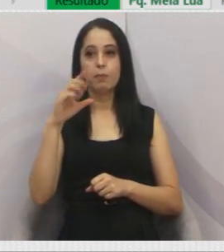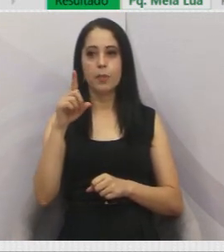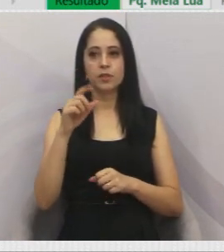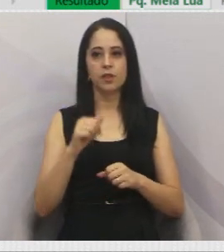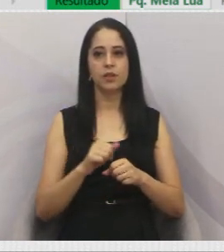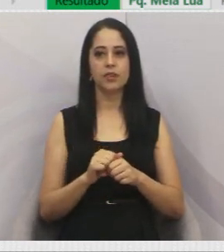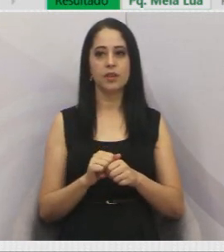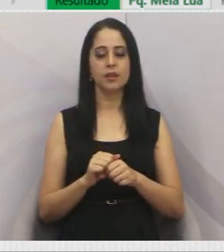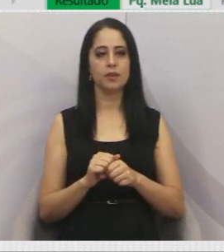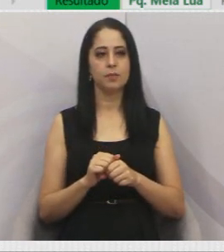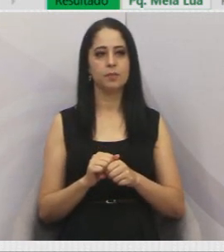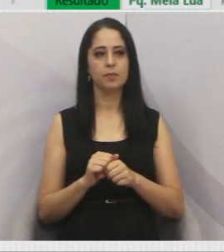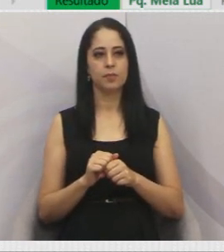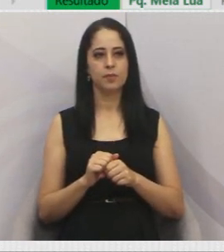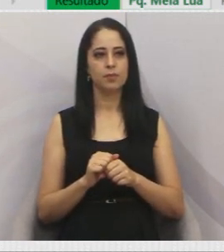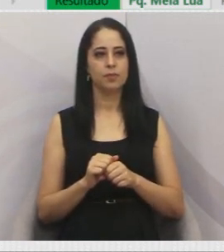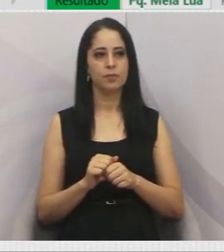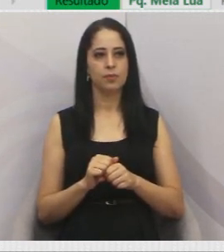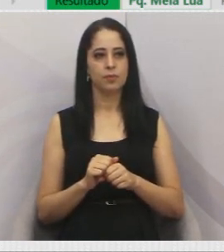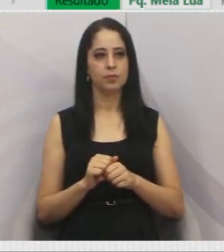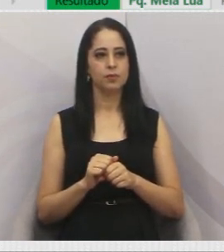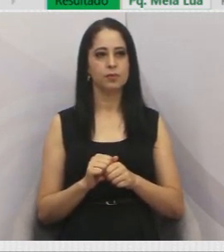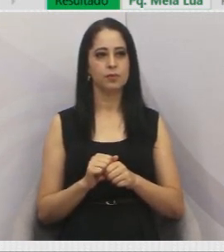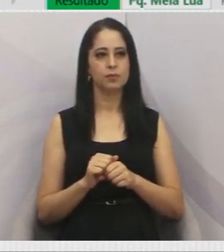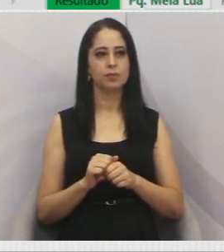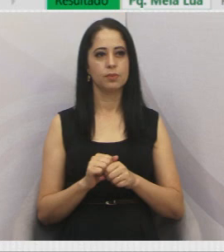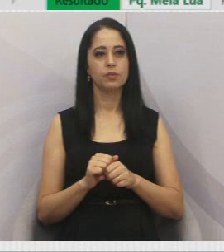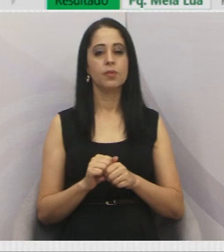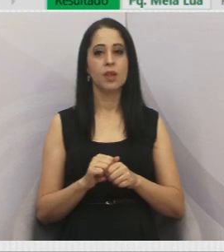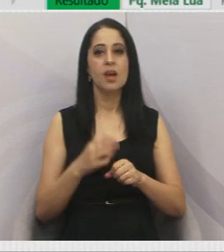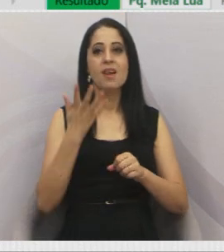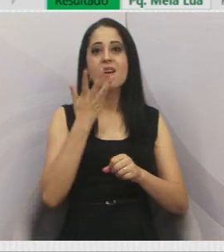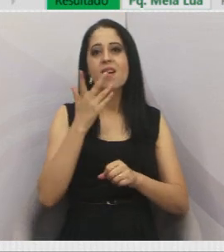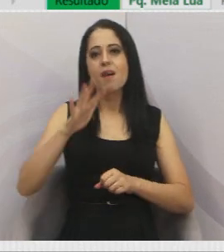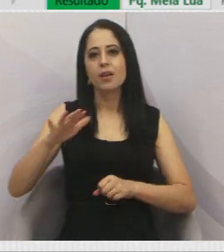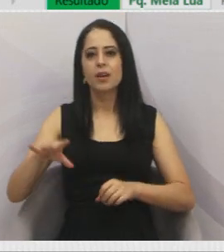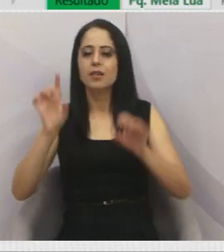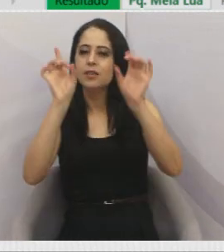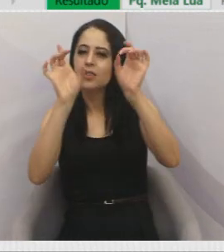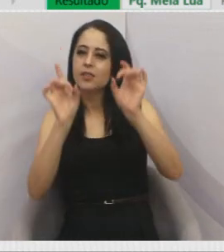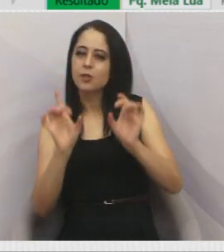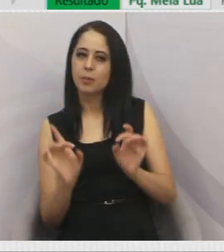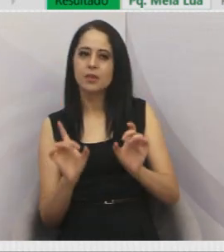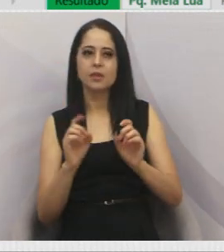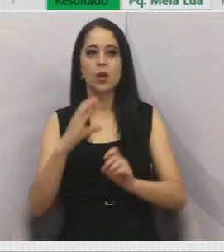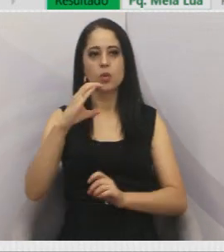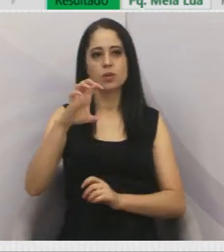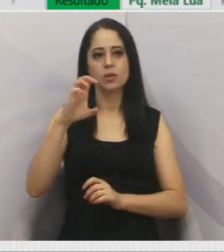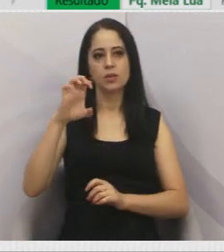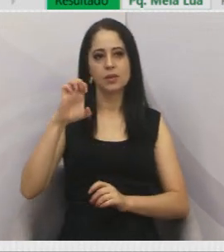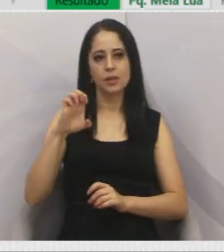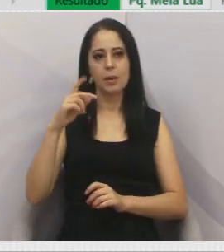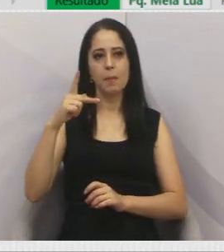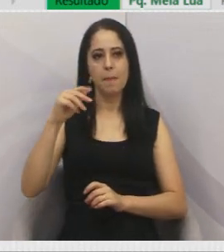segmento Organização da Sociedade Civil, Associação Criança Especial de Pais e Companheiros, CEPAC.